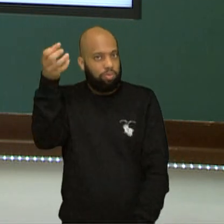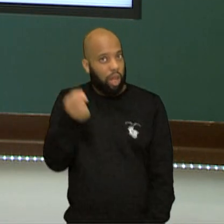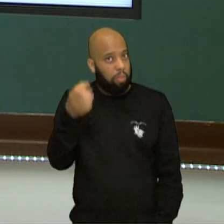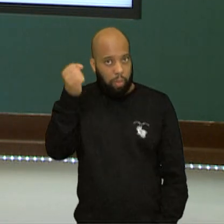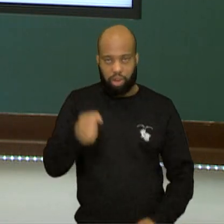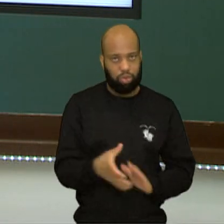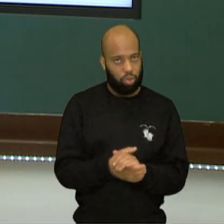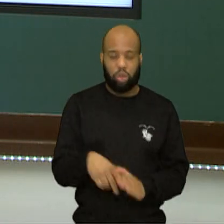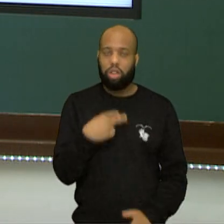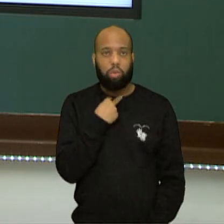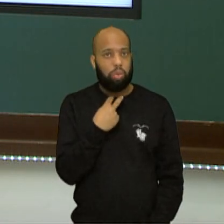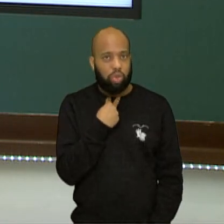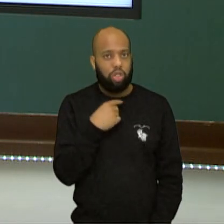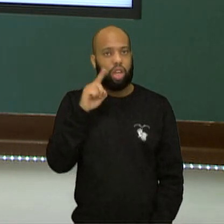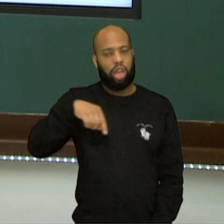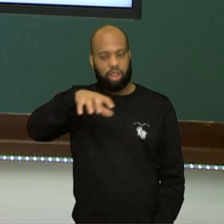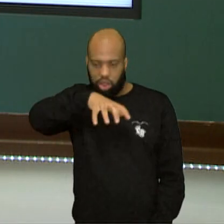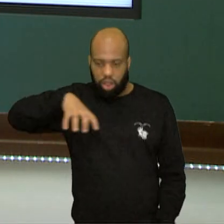presente naquele momento.